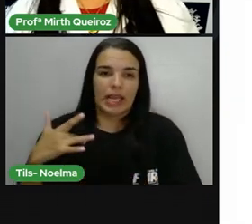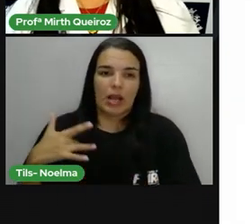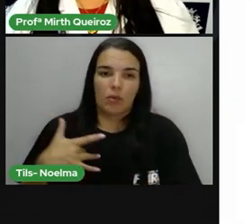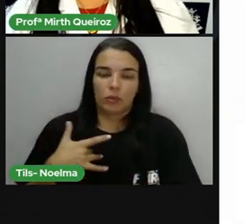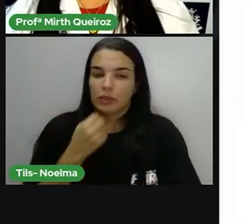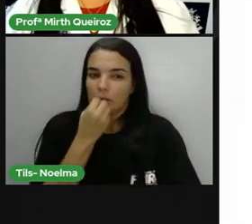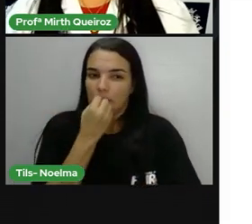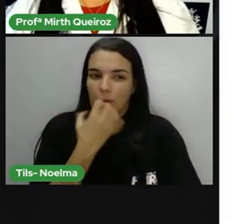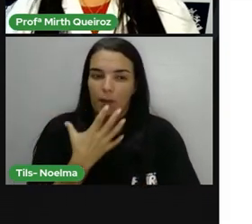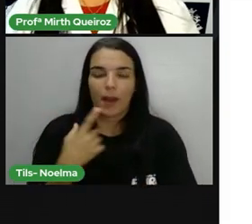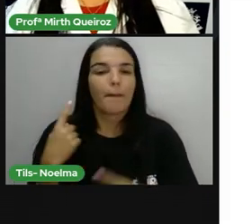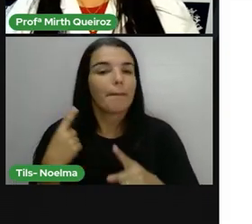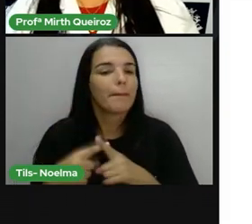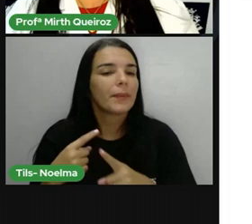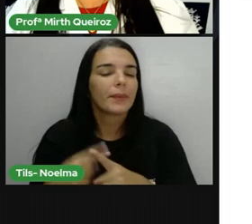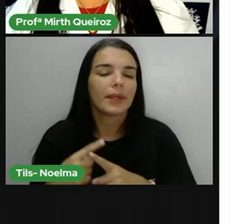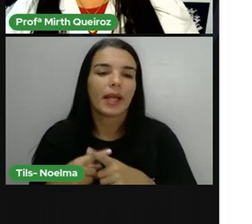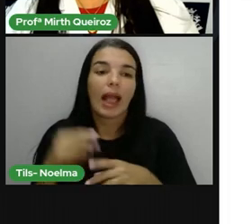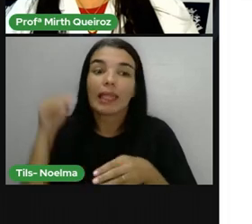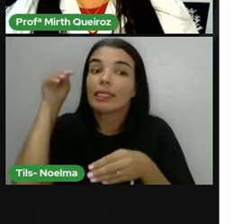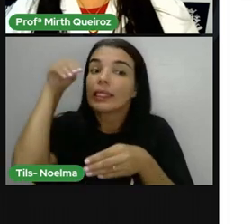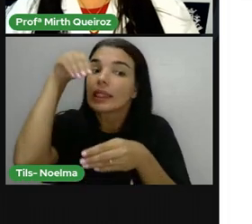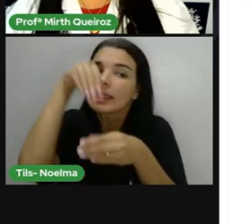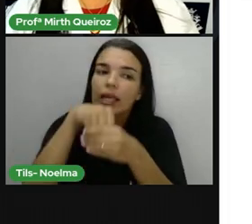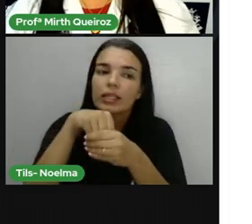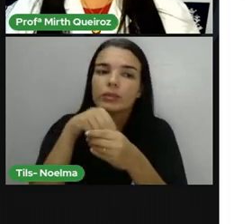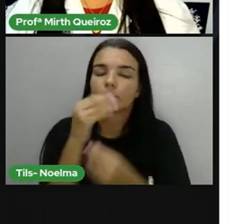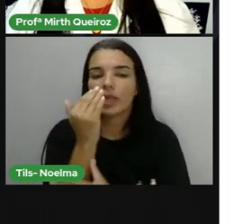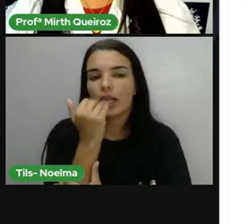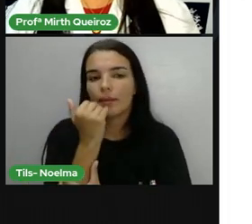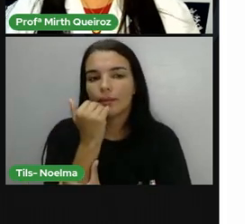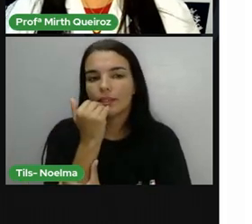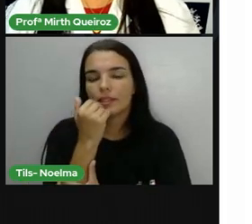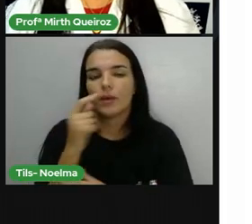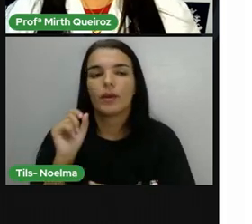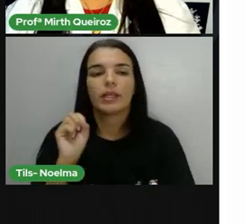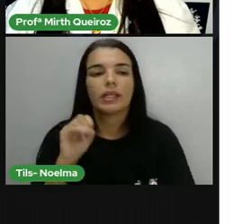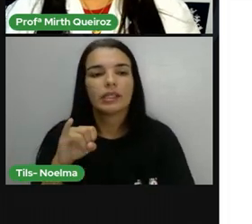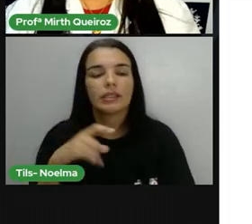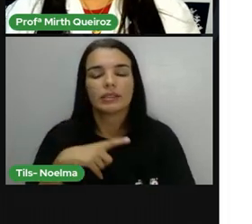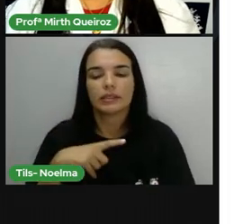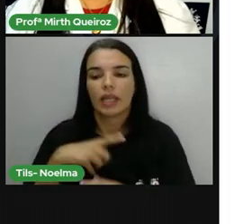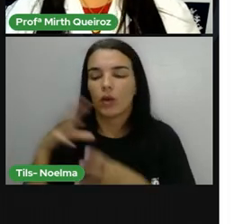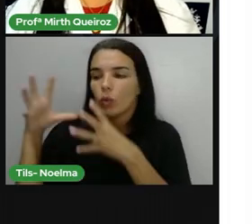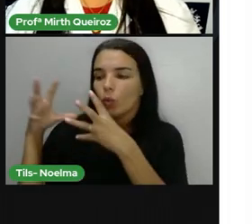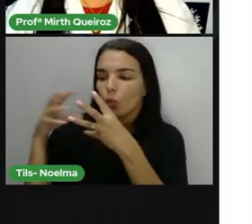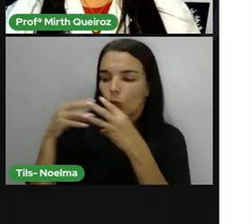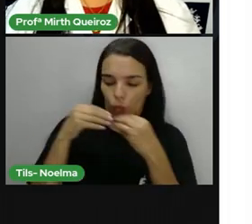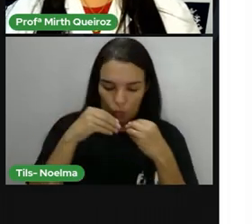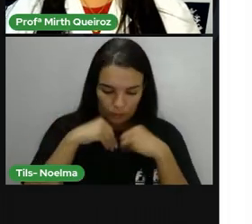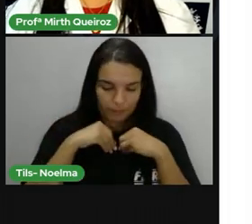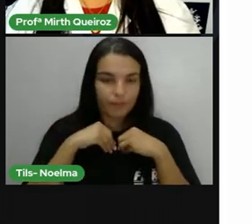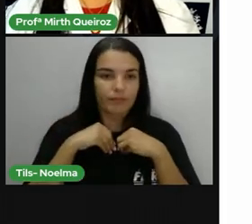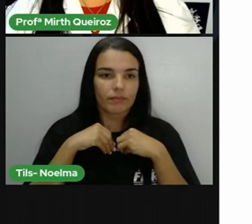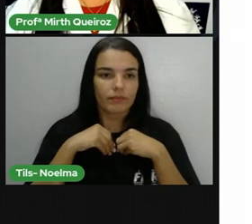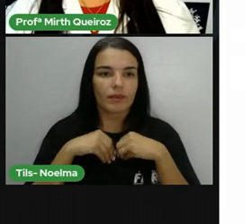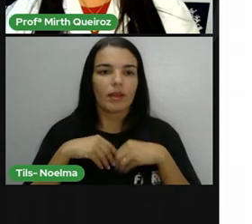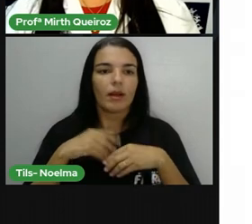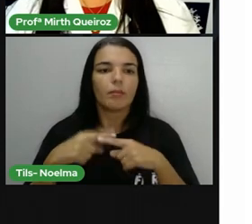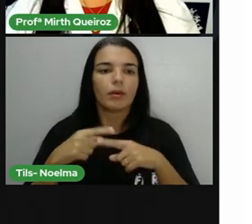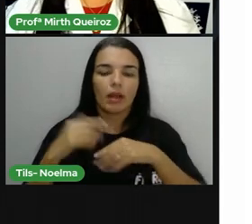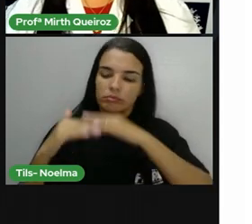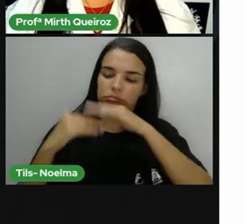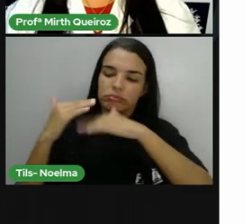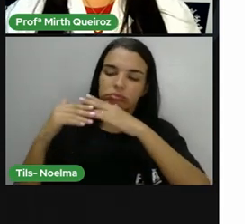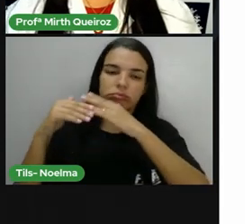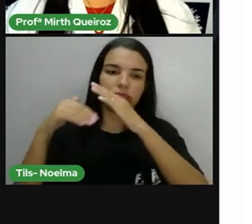Pro? Porque é na alimentação que a gente retira tudo aquilo que o nosso corpo precisa, né? Para ele se desenvolver. Nós